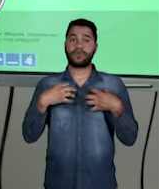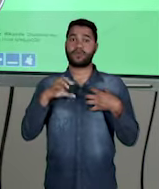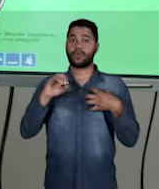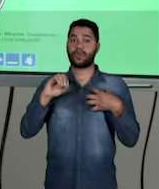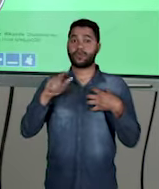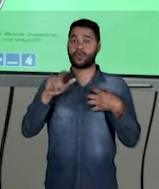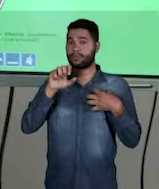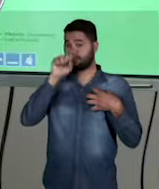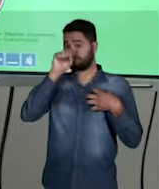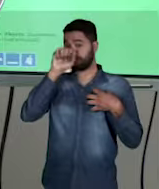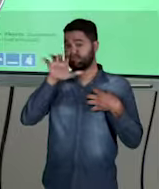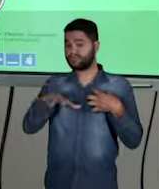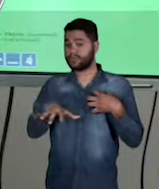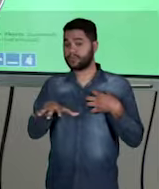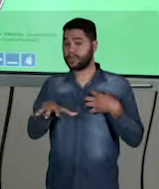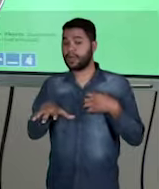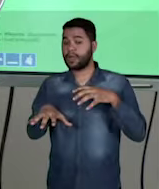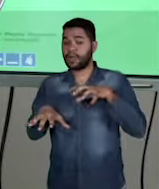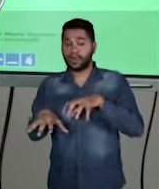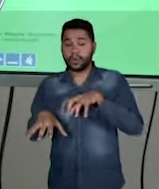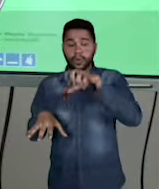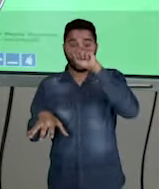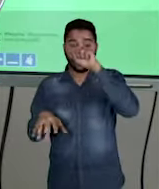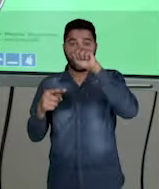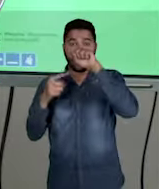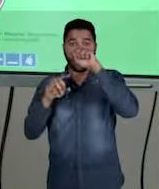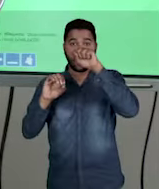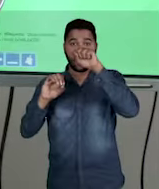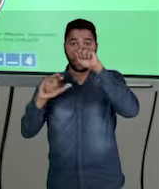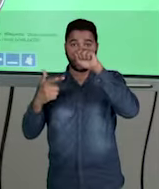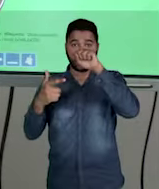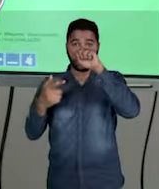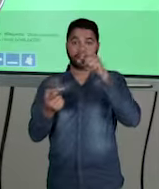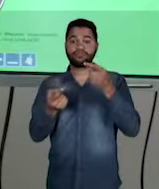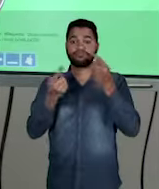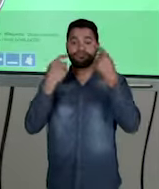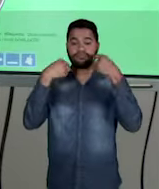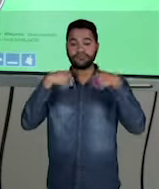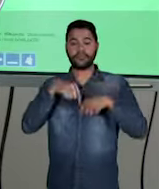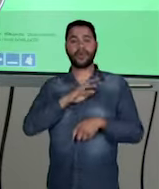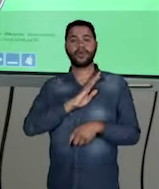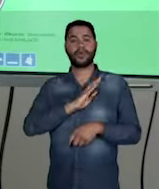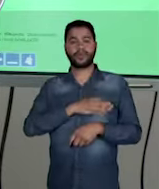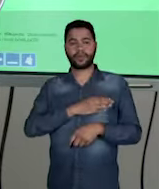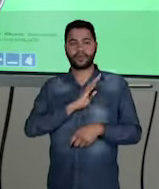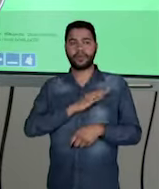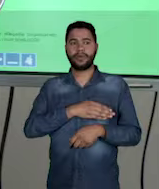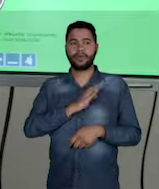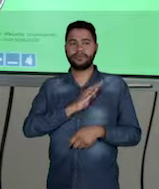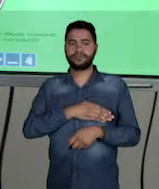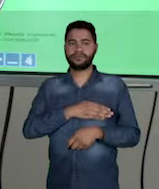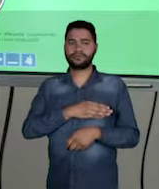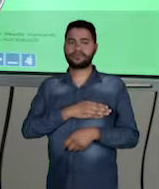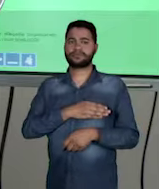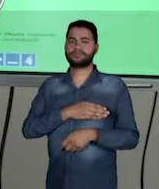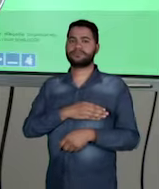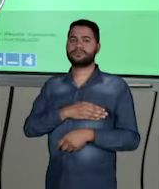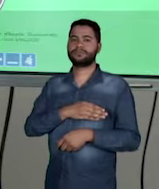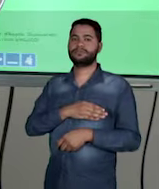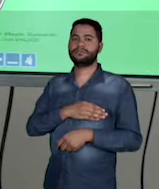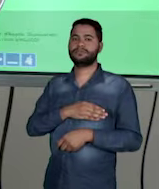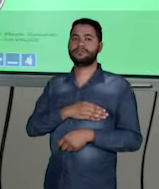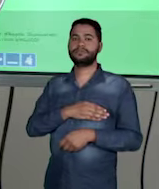cá, oxigênio. E aí ele volta de novo para o coração. Quando ele volta para o